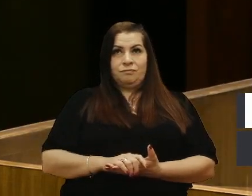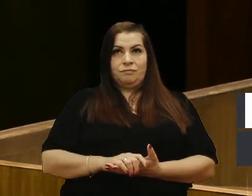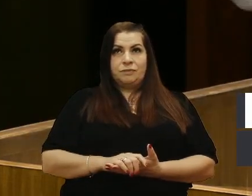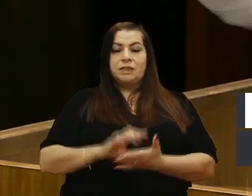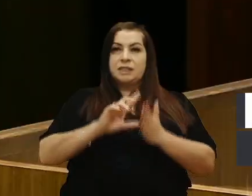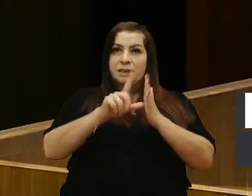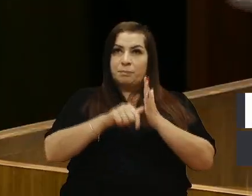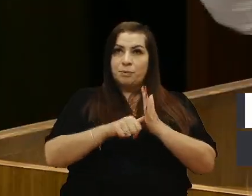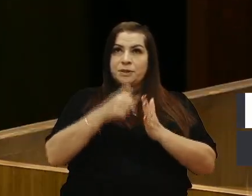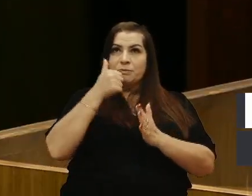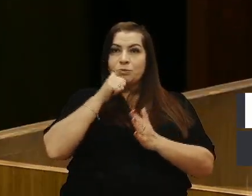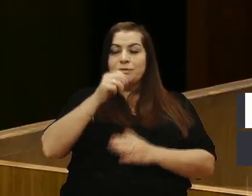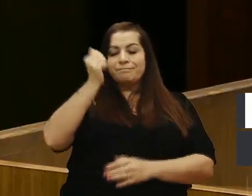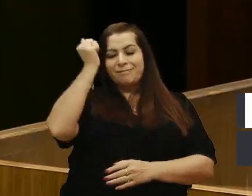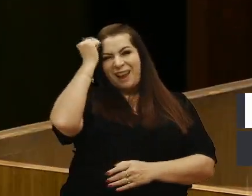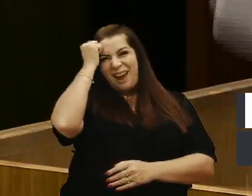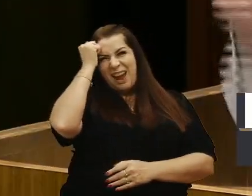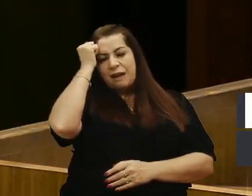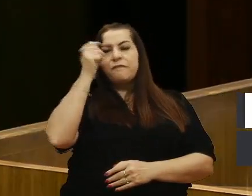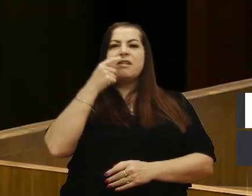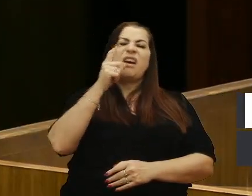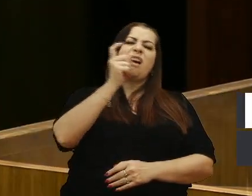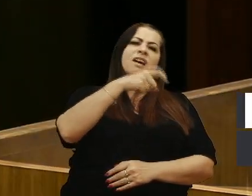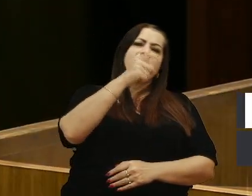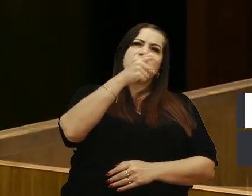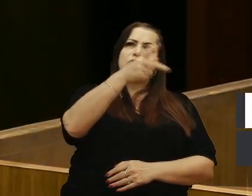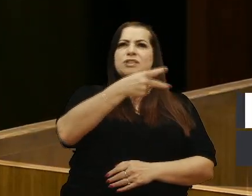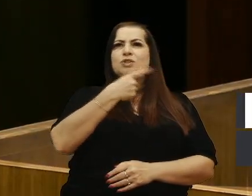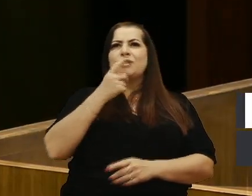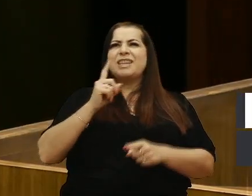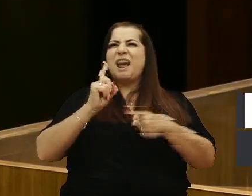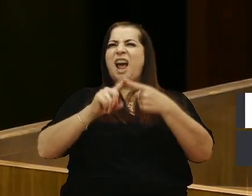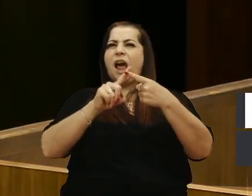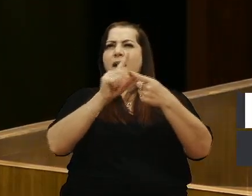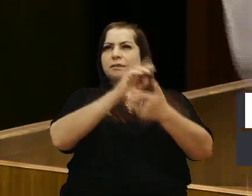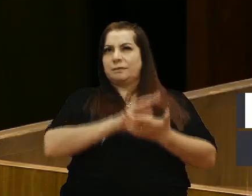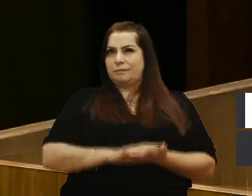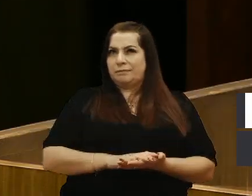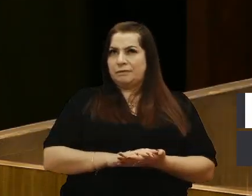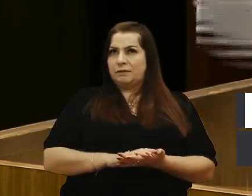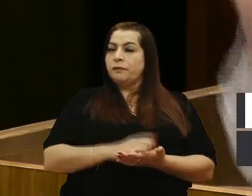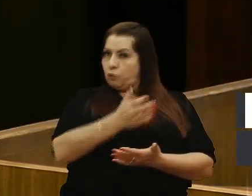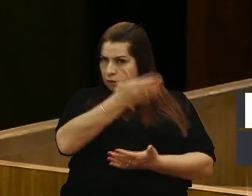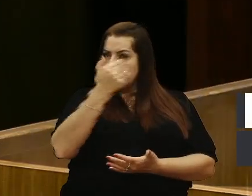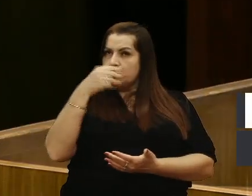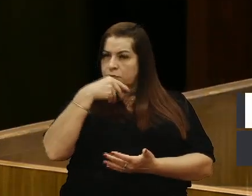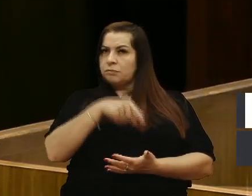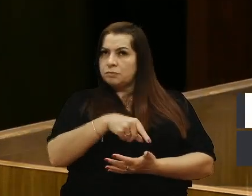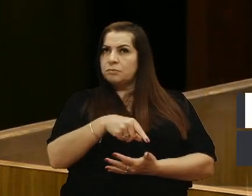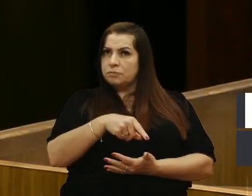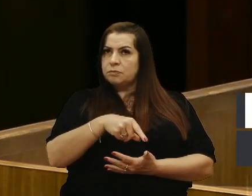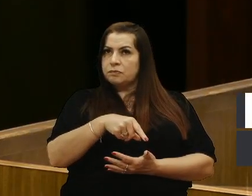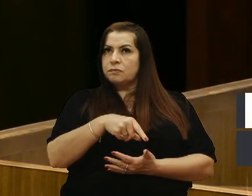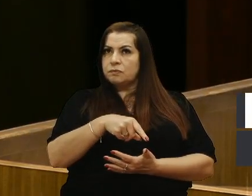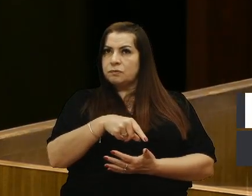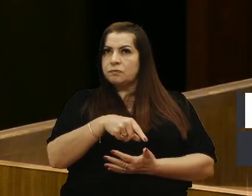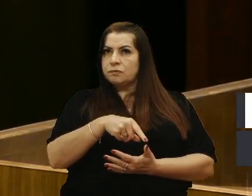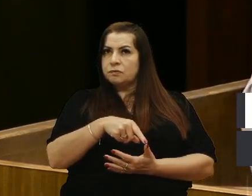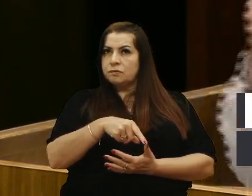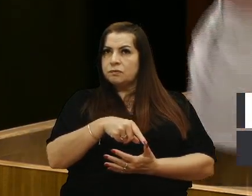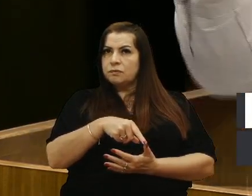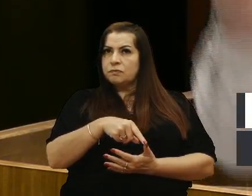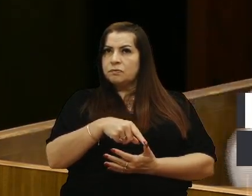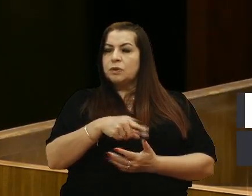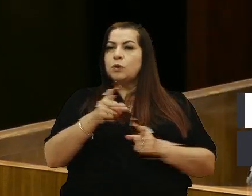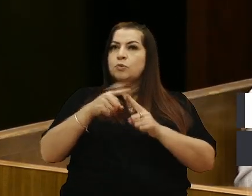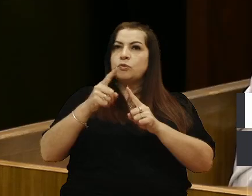Que depois a moça se arrependeu e foi lá e disse que era mentira, que só queria me vingar. Vou trazer aqui. Eu sou